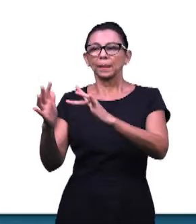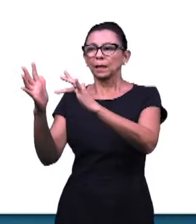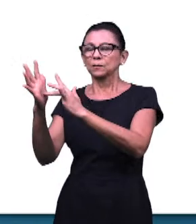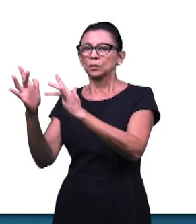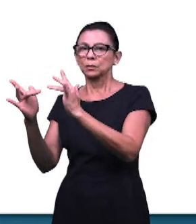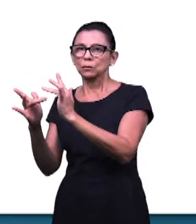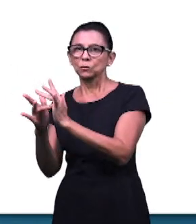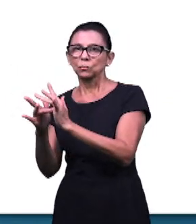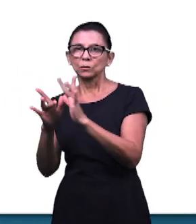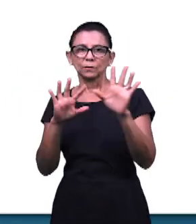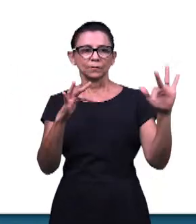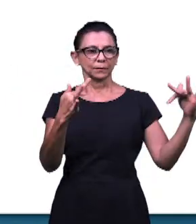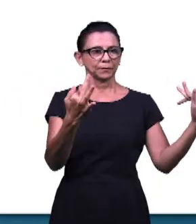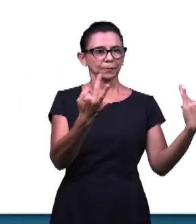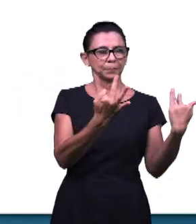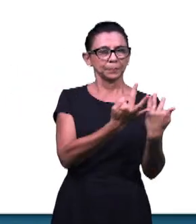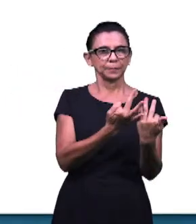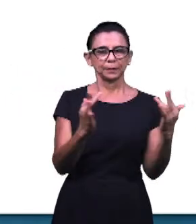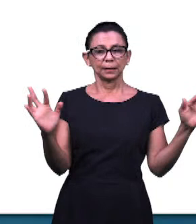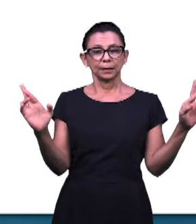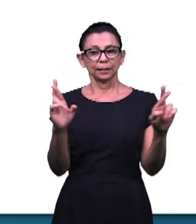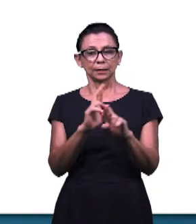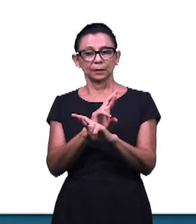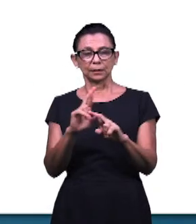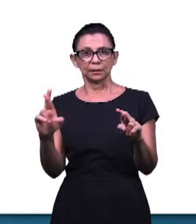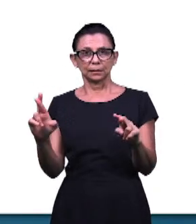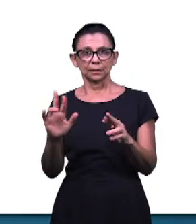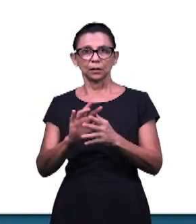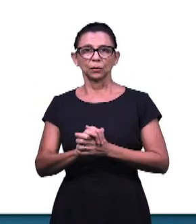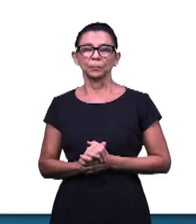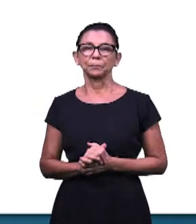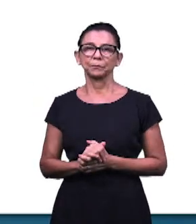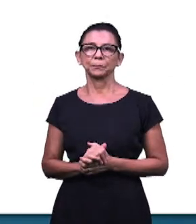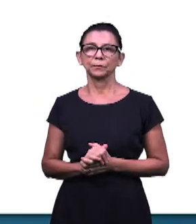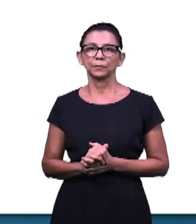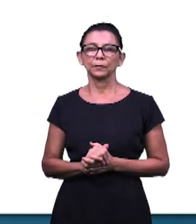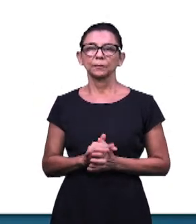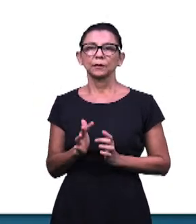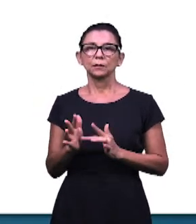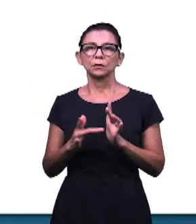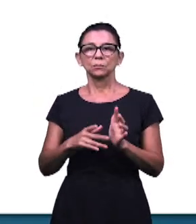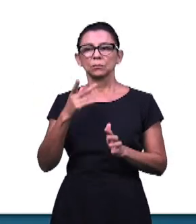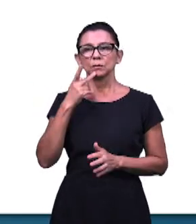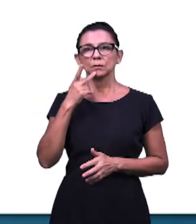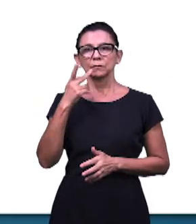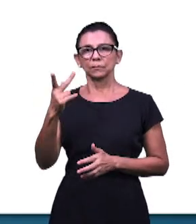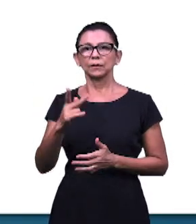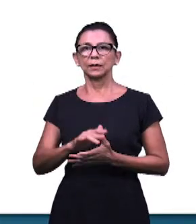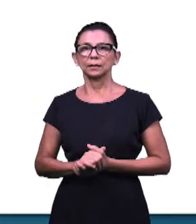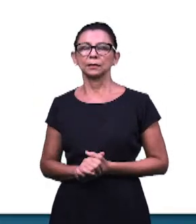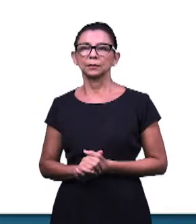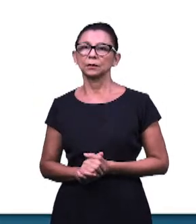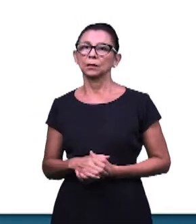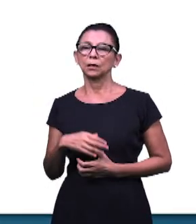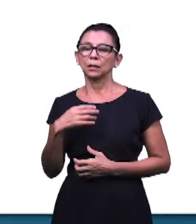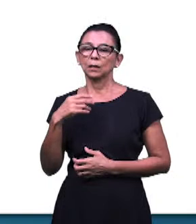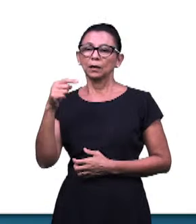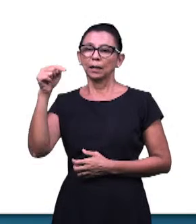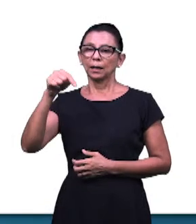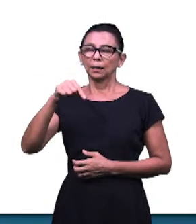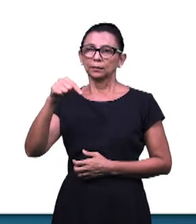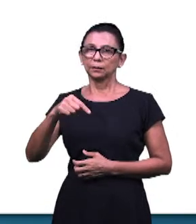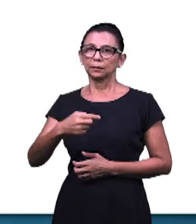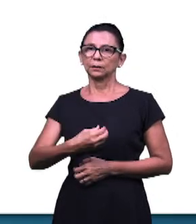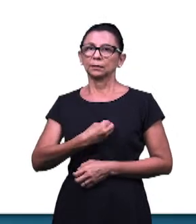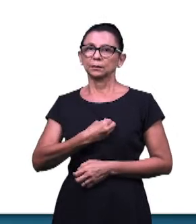Jesus tinha com a sua família quando diz, eis aqui teu filho, nos fala do cuidado